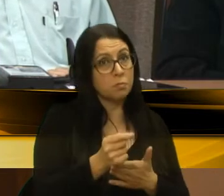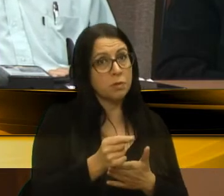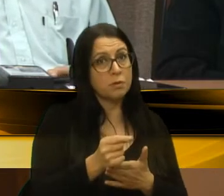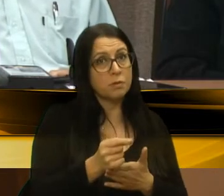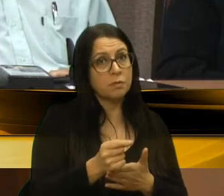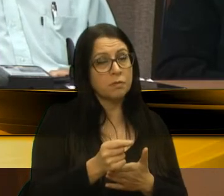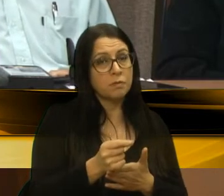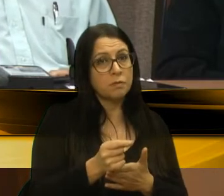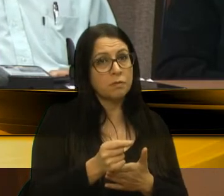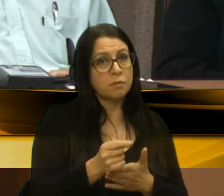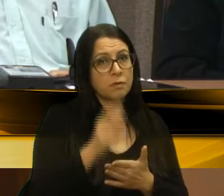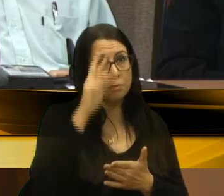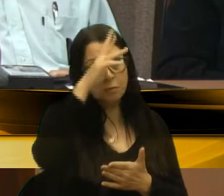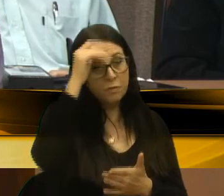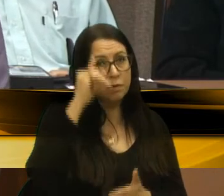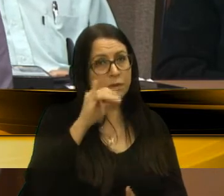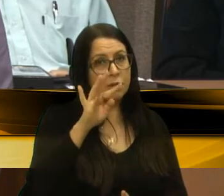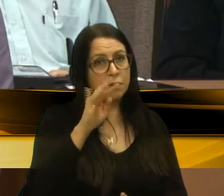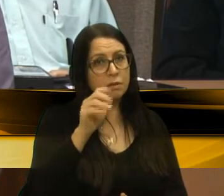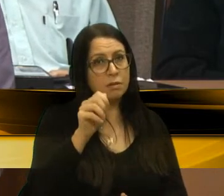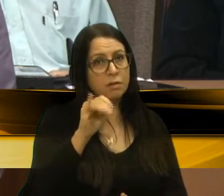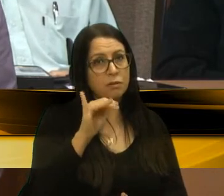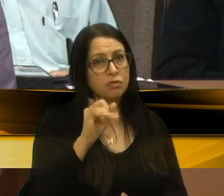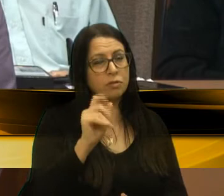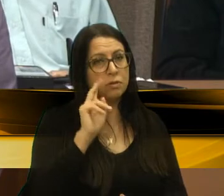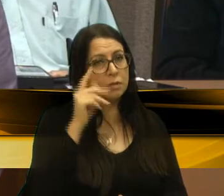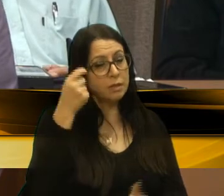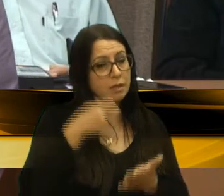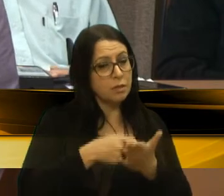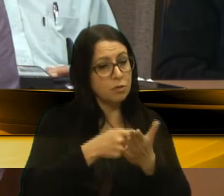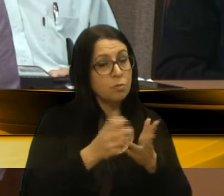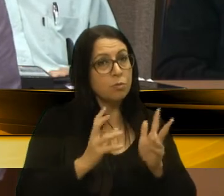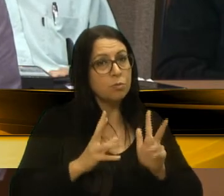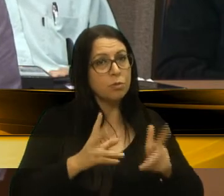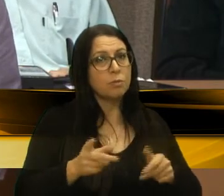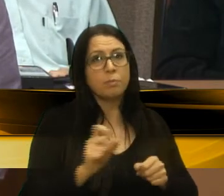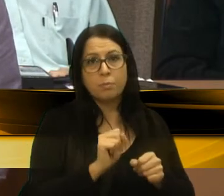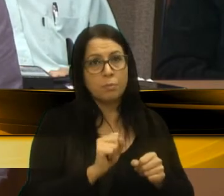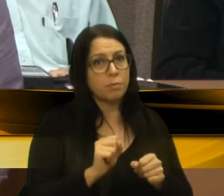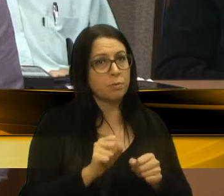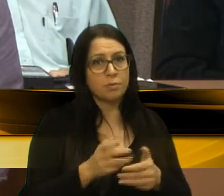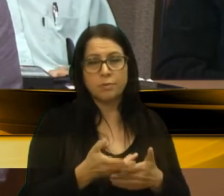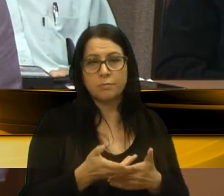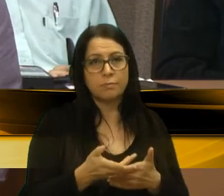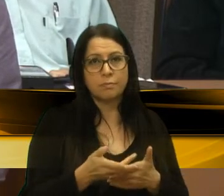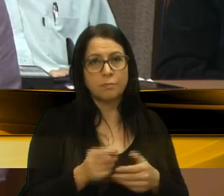Sol, o prefeito de Itati tentou botar as máquinas na estrada, não pôde, porque